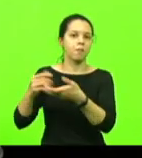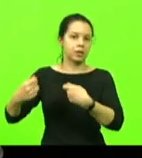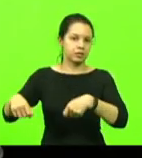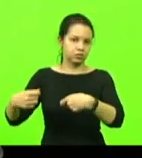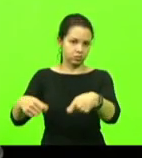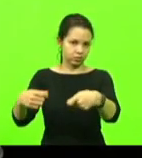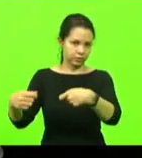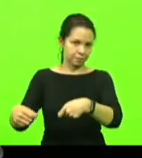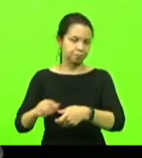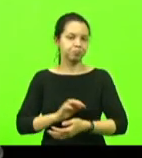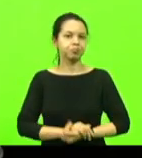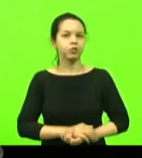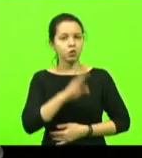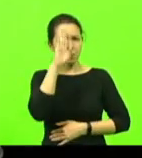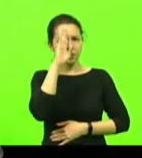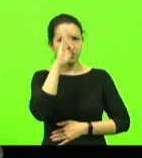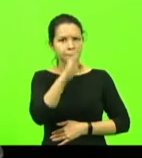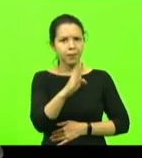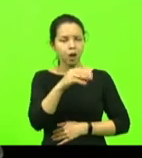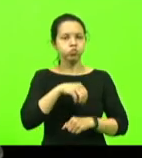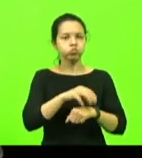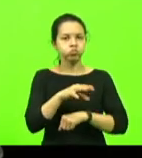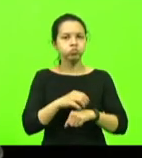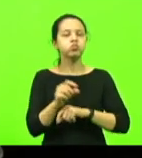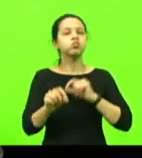principais encaminhamentos do seminário,